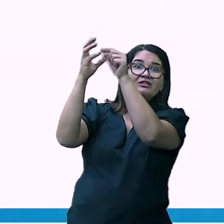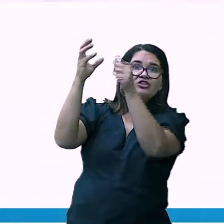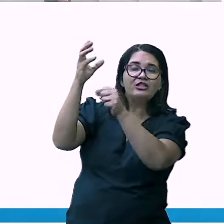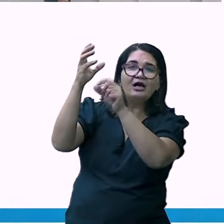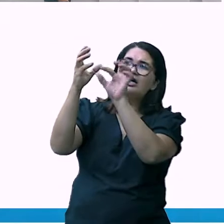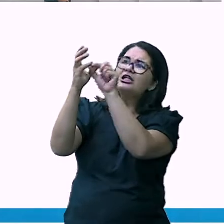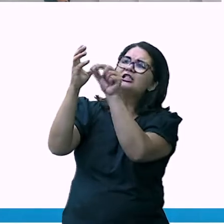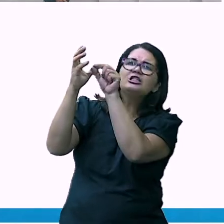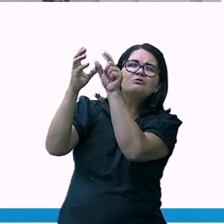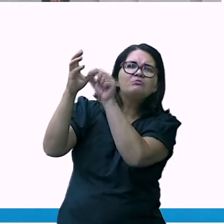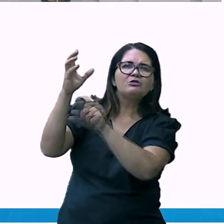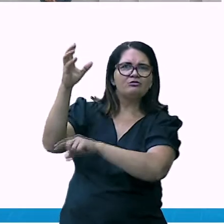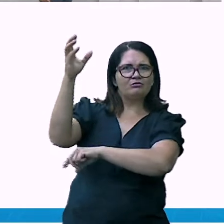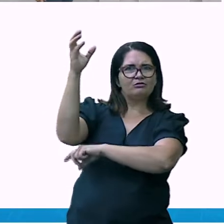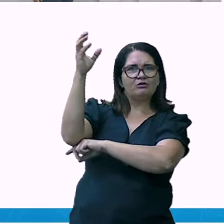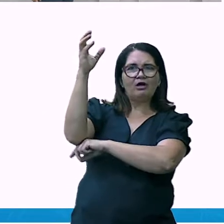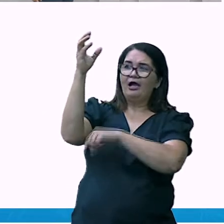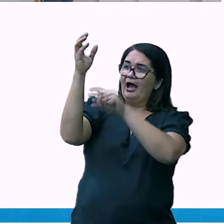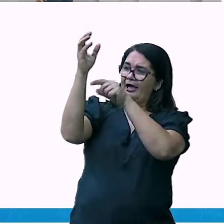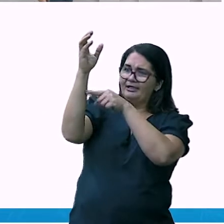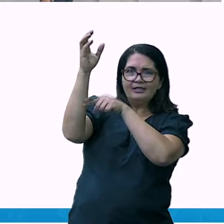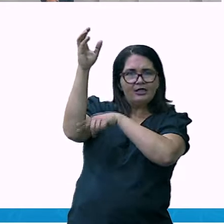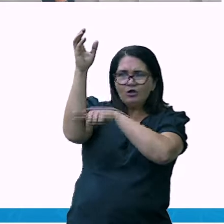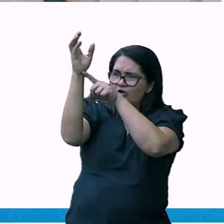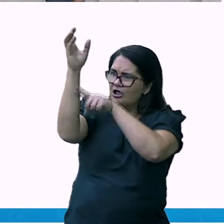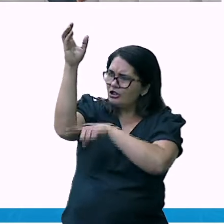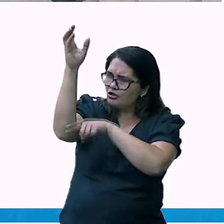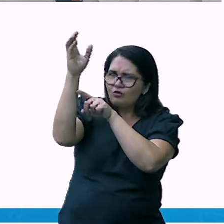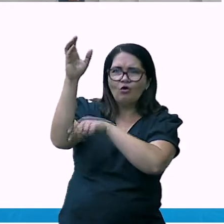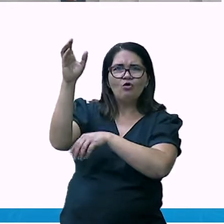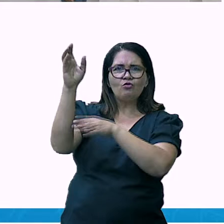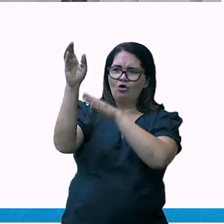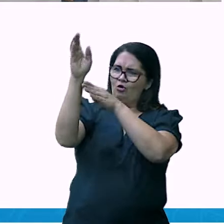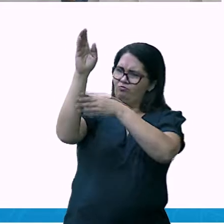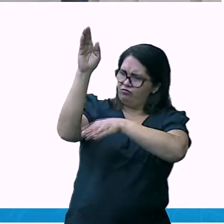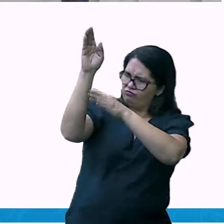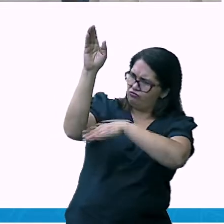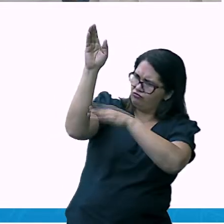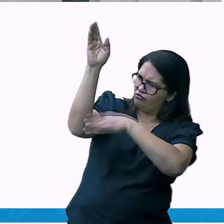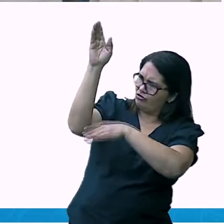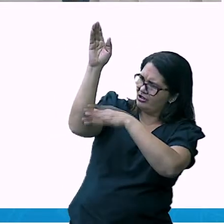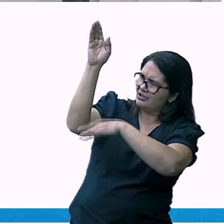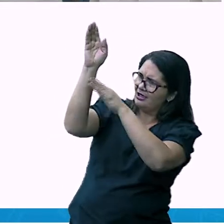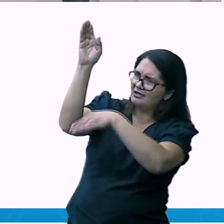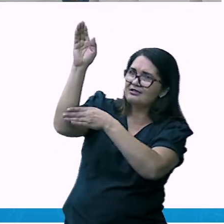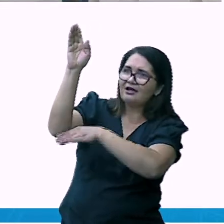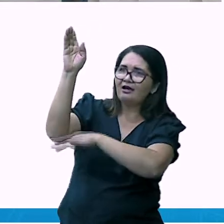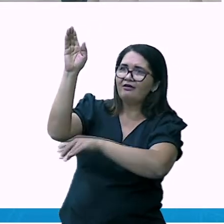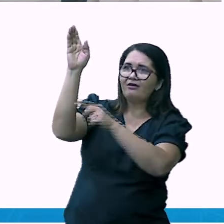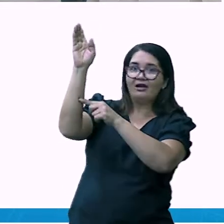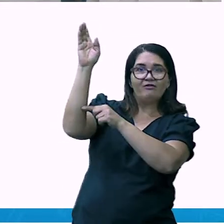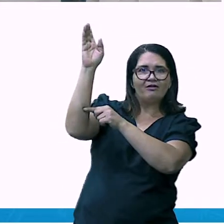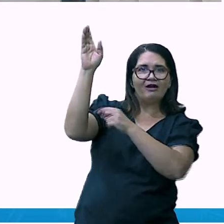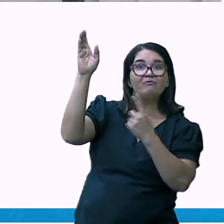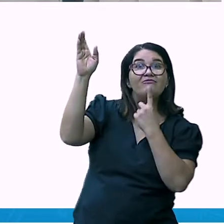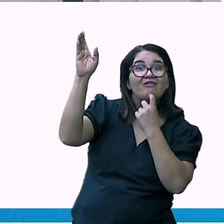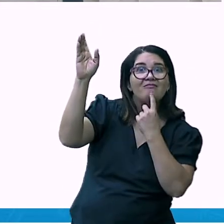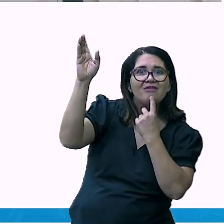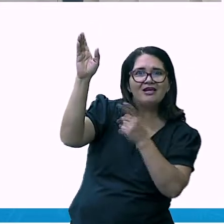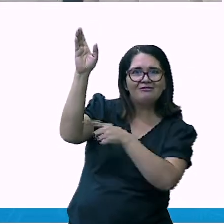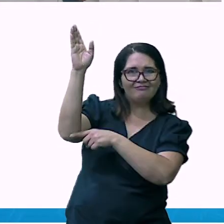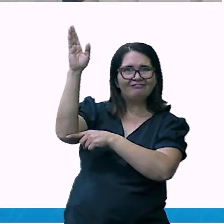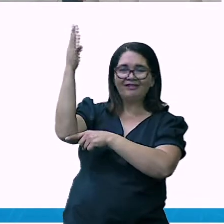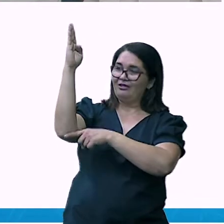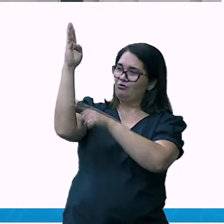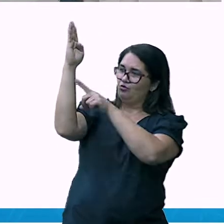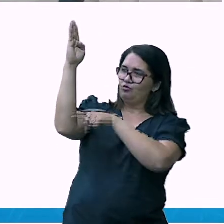um pau-brasil. Mas ao descascar esse tronco, nós vimos essa coloração avermelhada. Ele